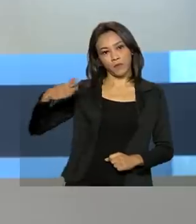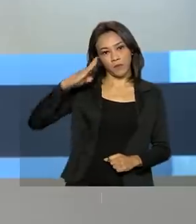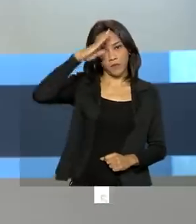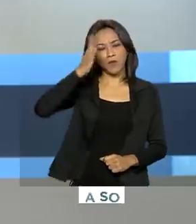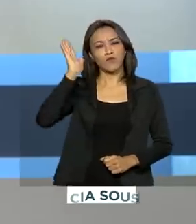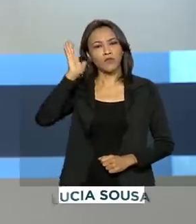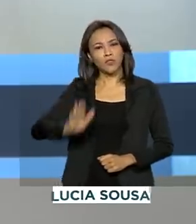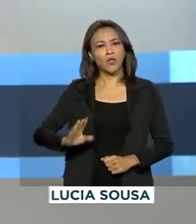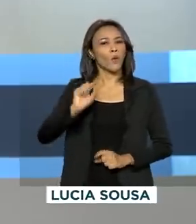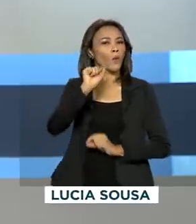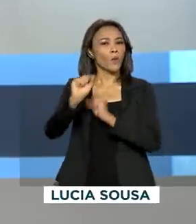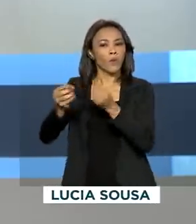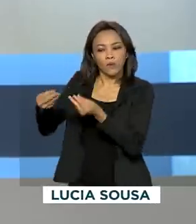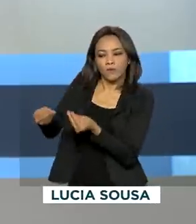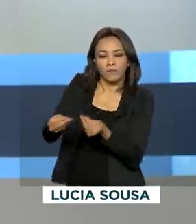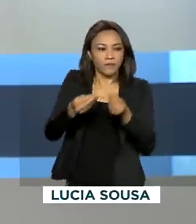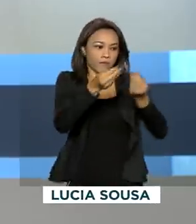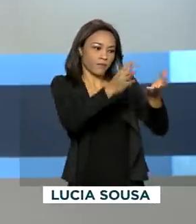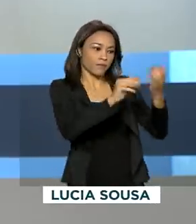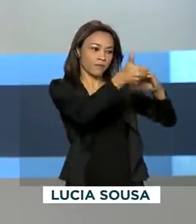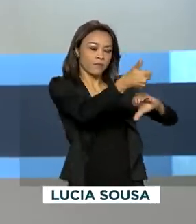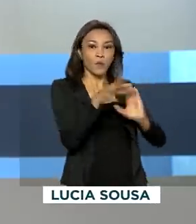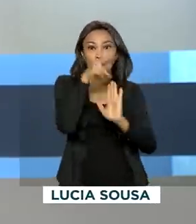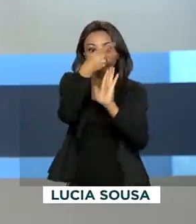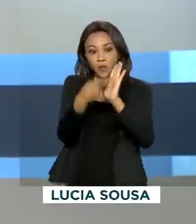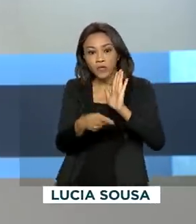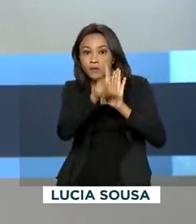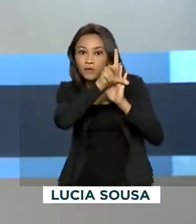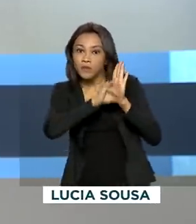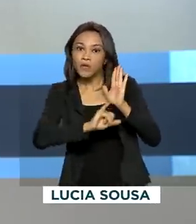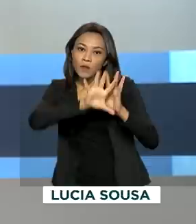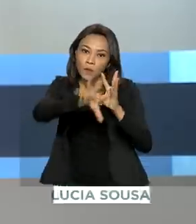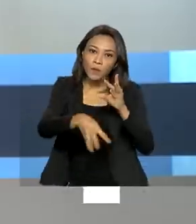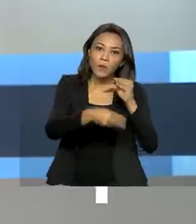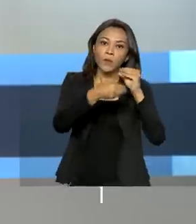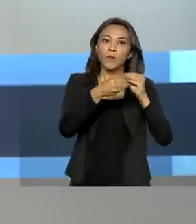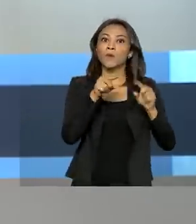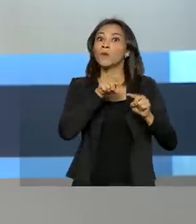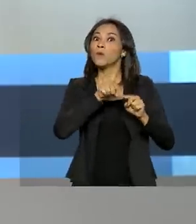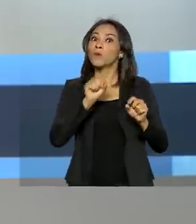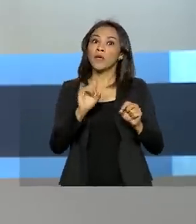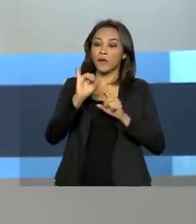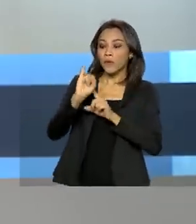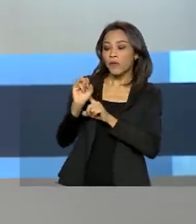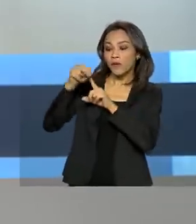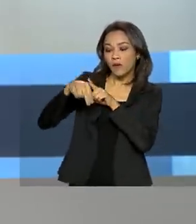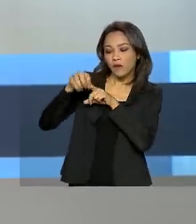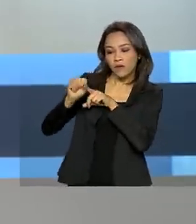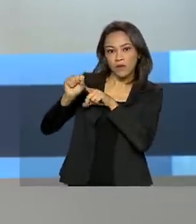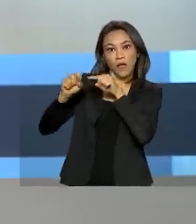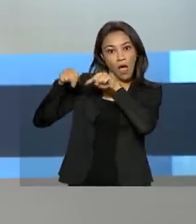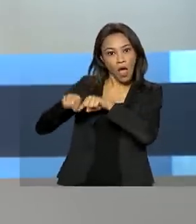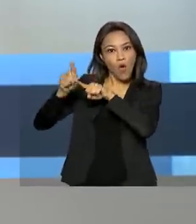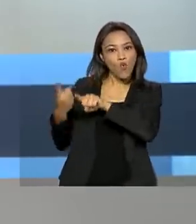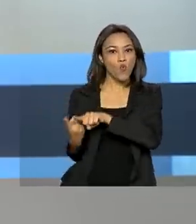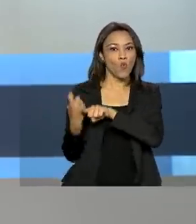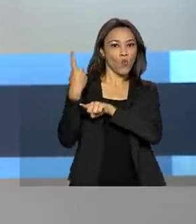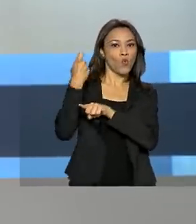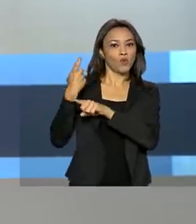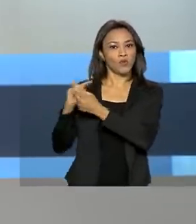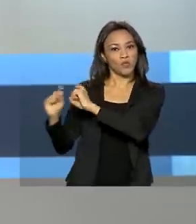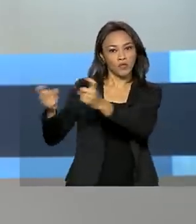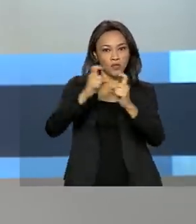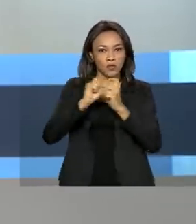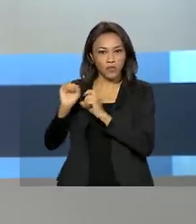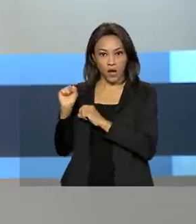encaminhou ao Congresso Nacional o projeto de lei complementar que institui o INSS como órgão único de gestão das